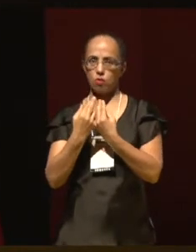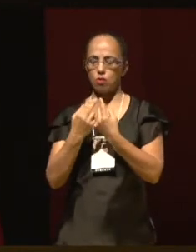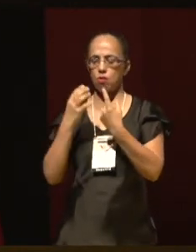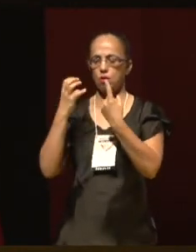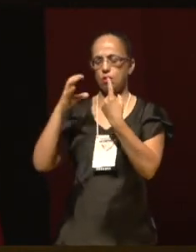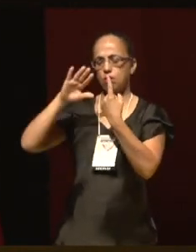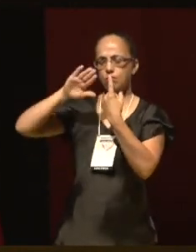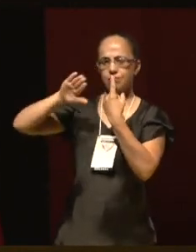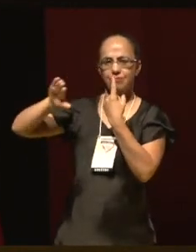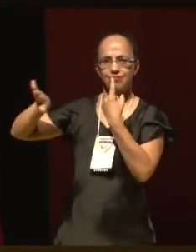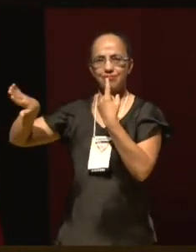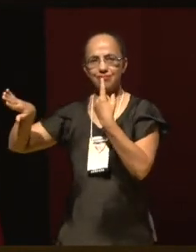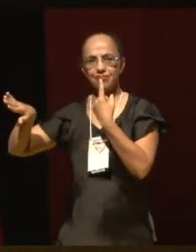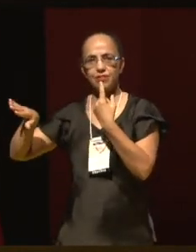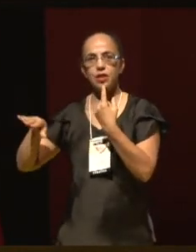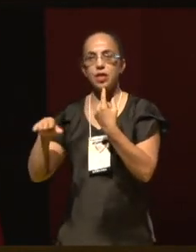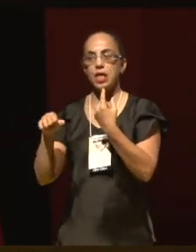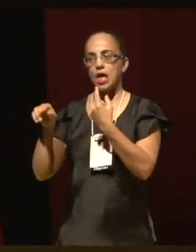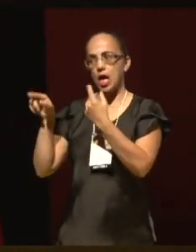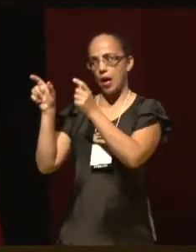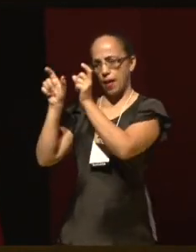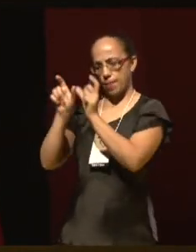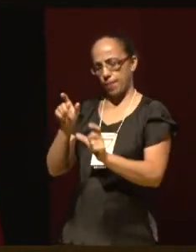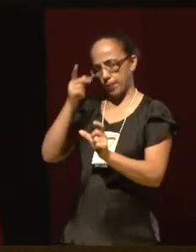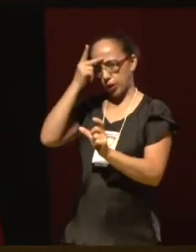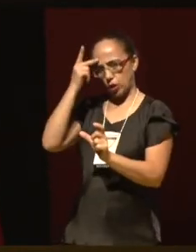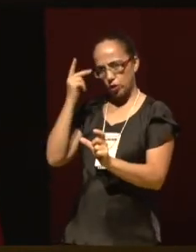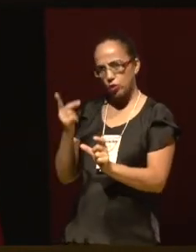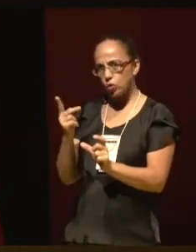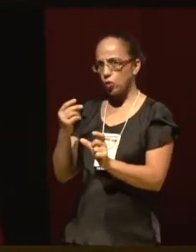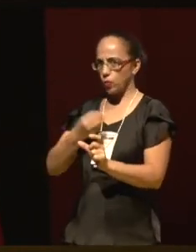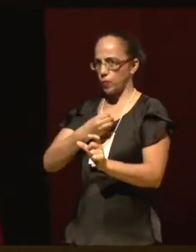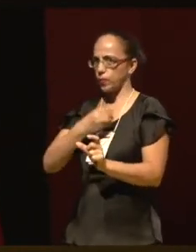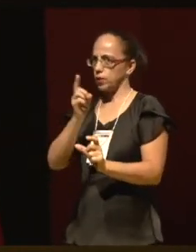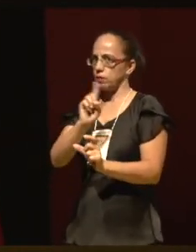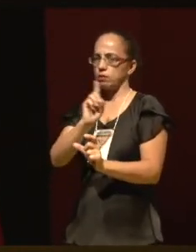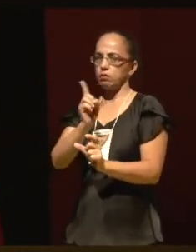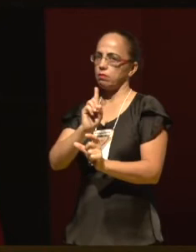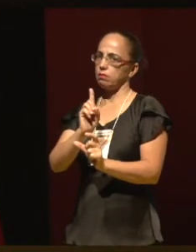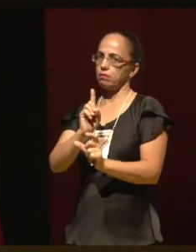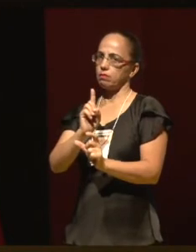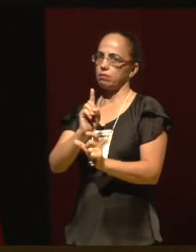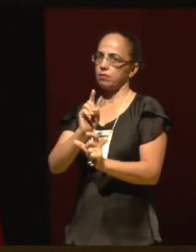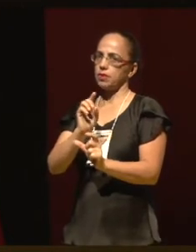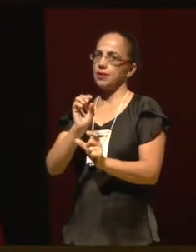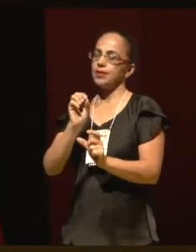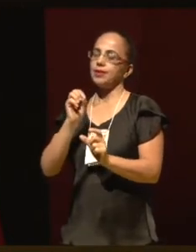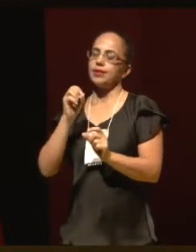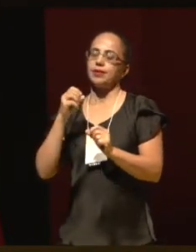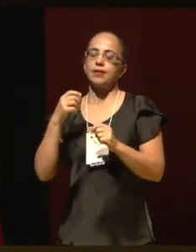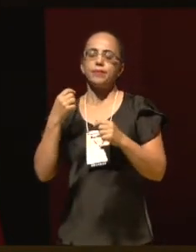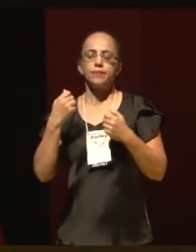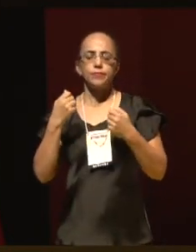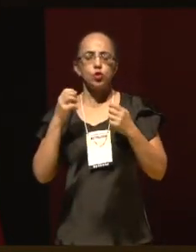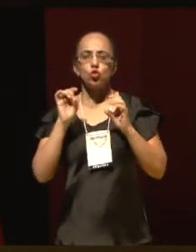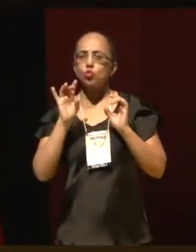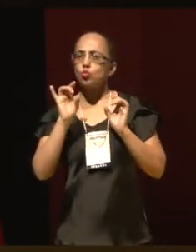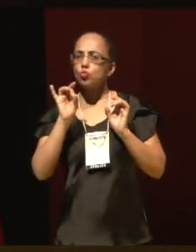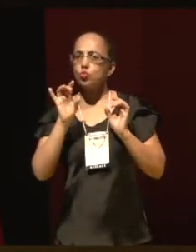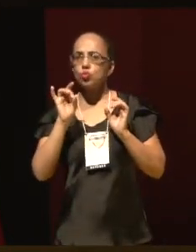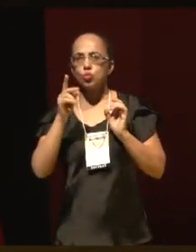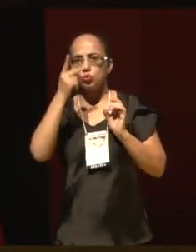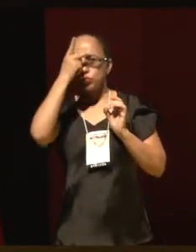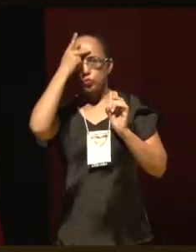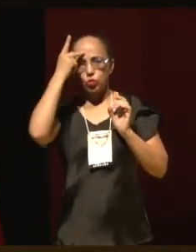que tem um transtorno, sem a presença do paciente. Se inclui dentro da reunião